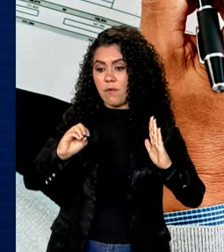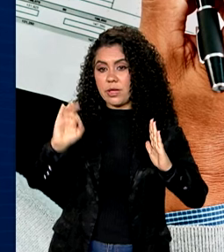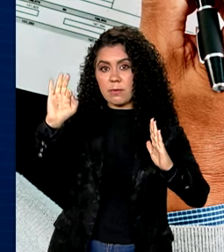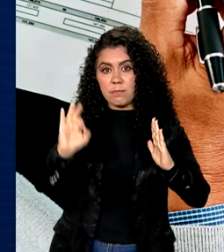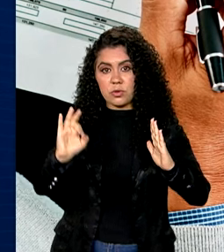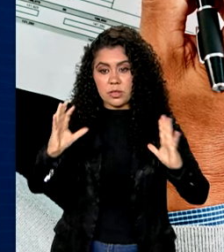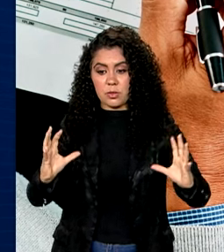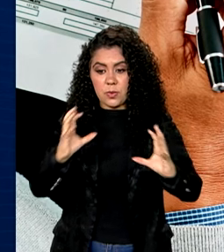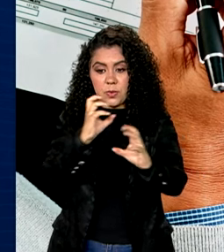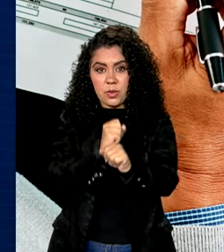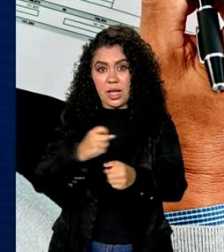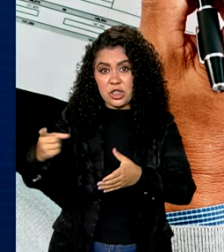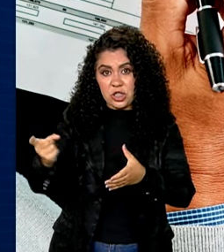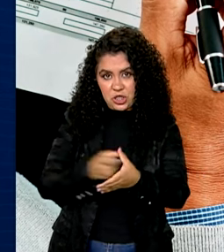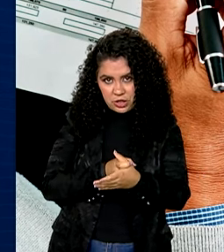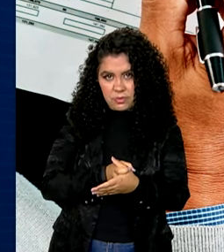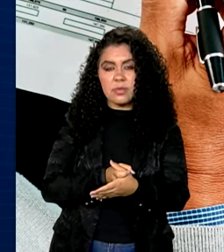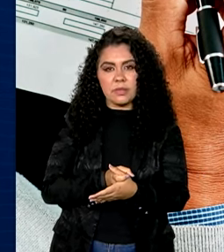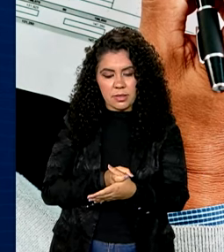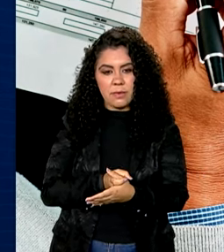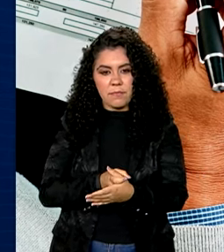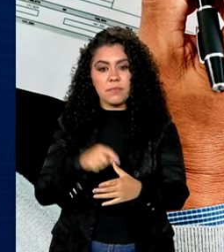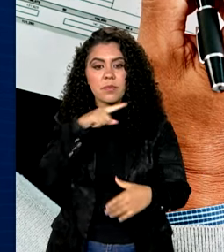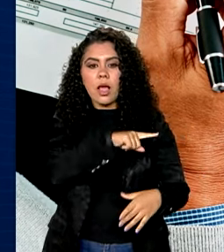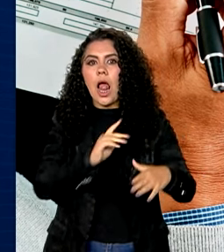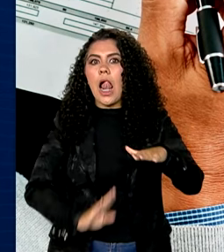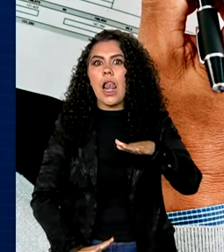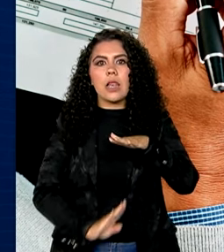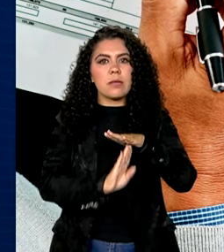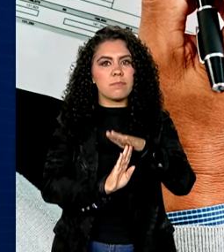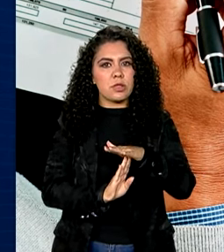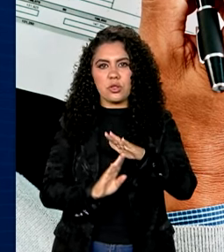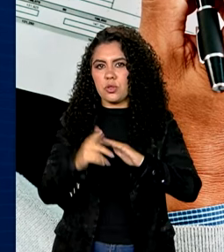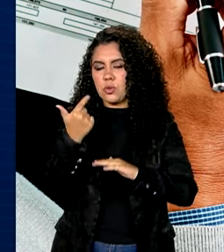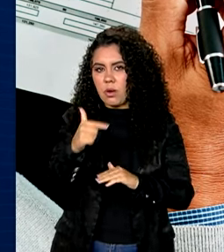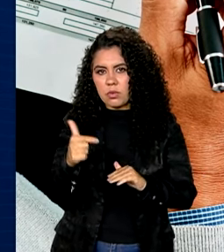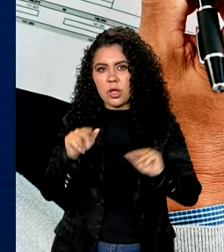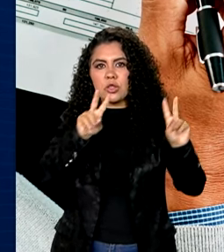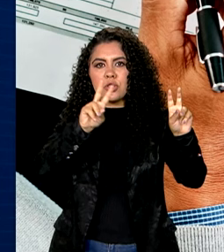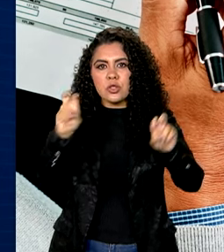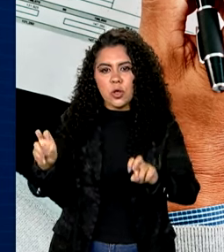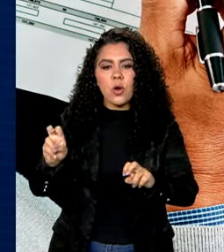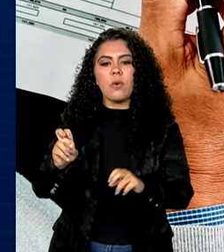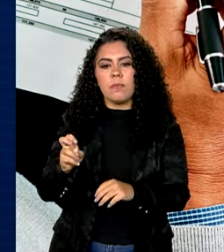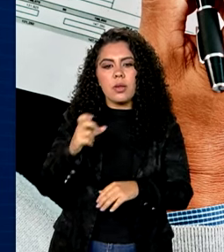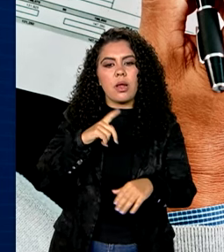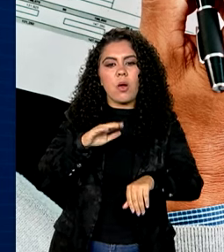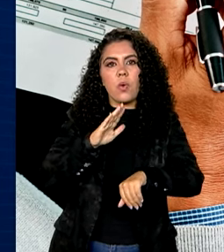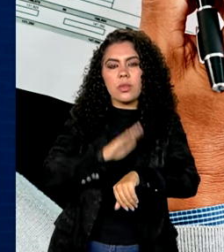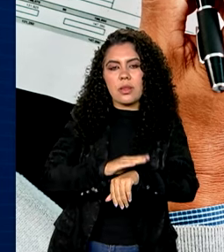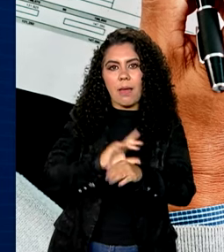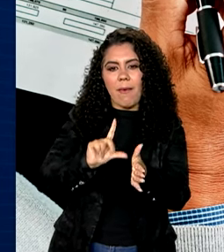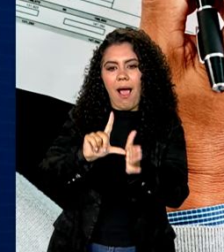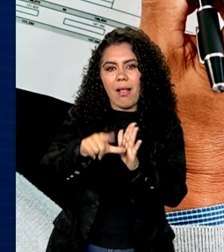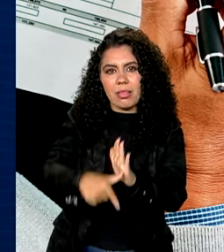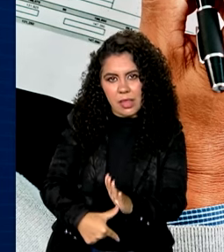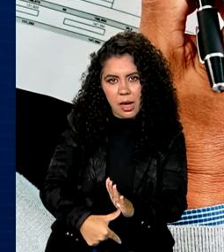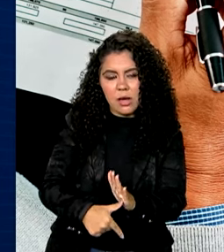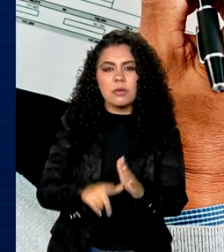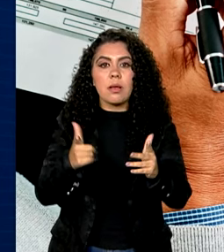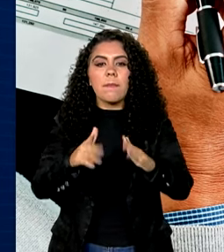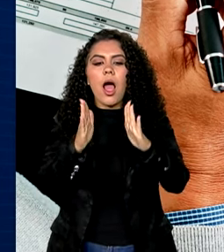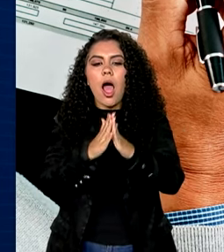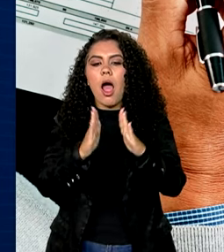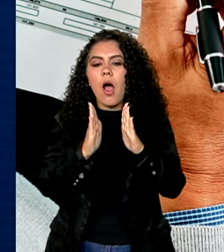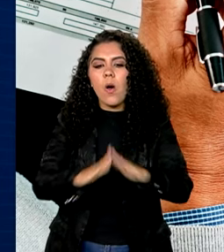do total da dívida. Não há limite para o valor do débito ou tempo máximo de atraso. Como